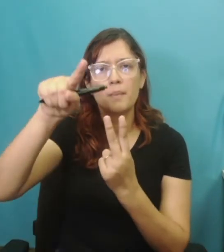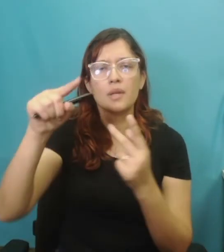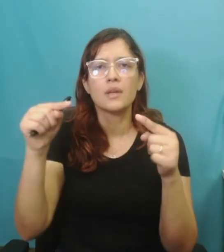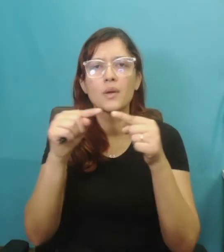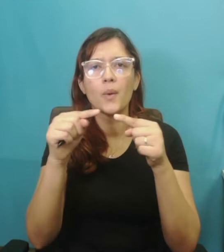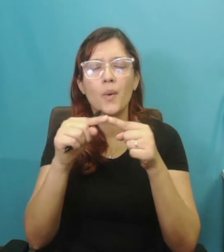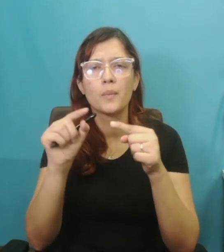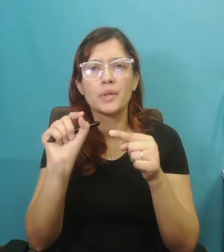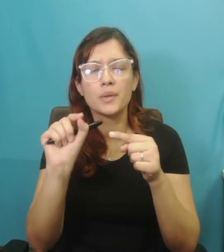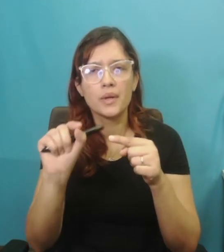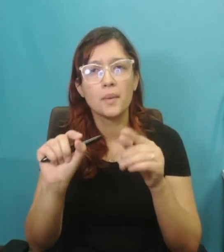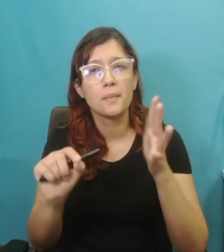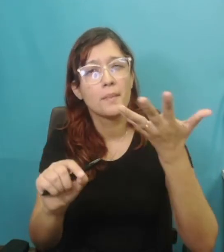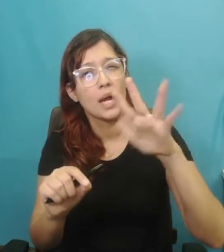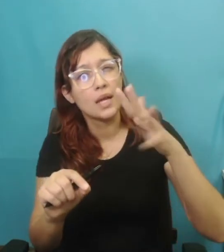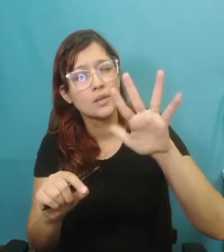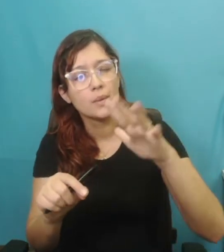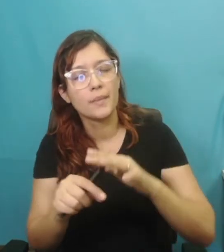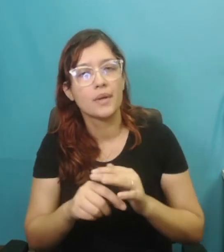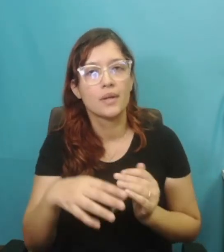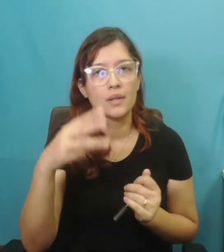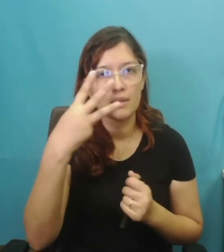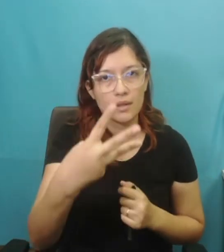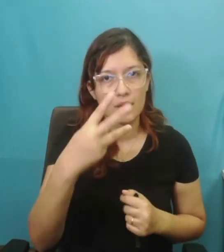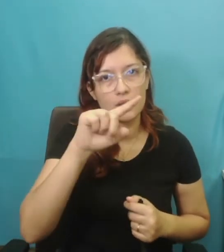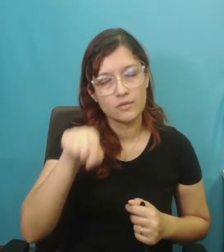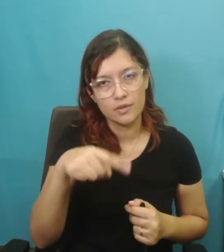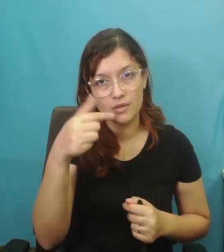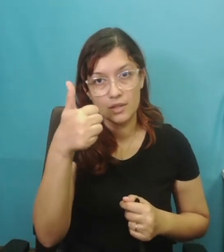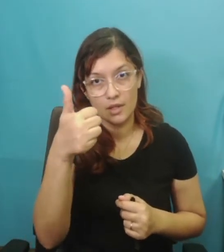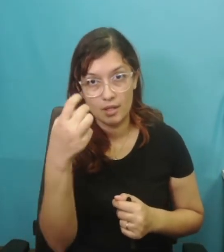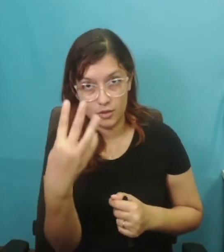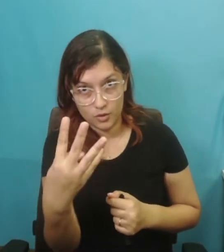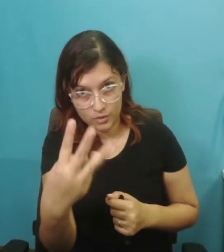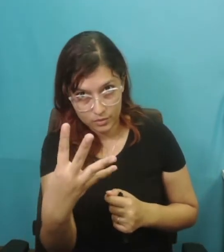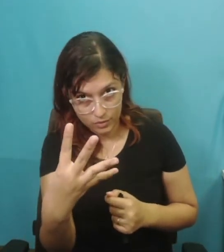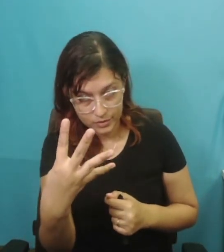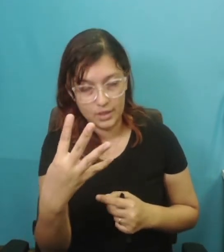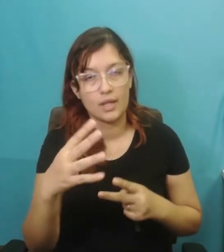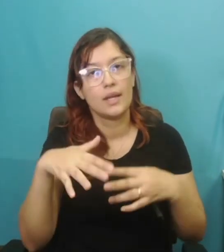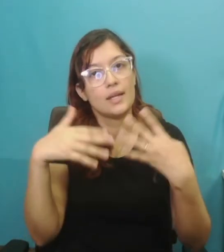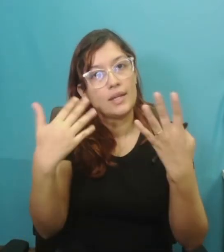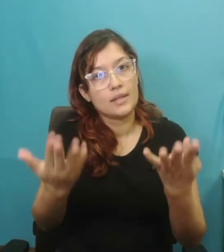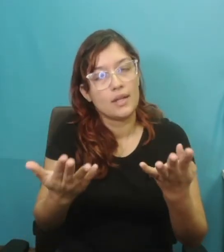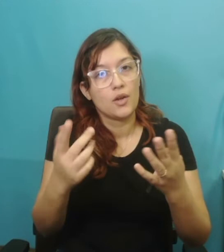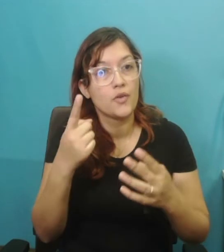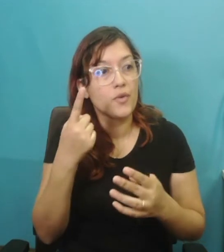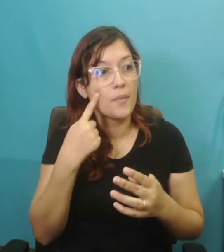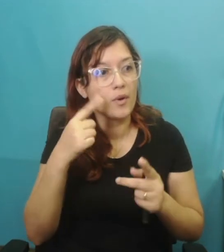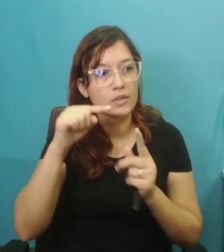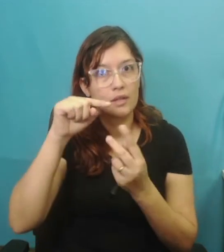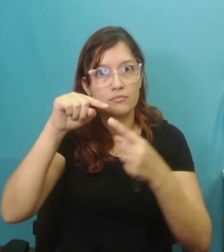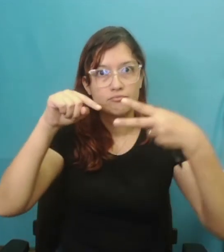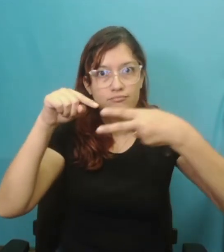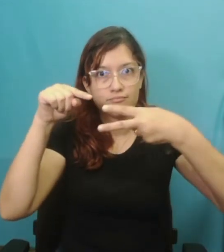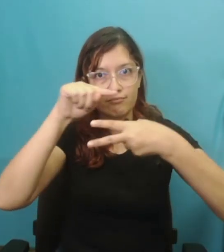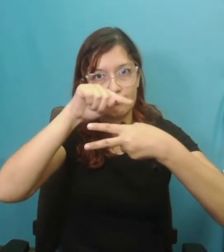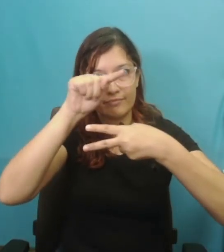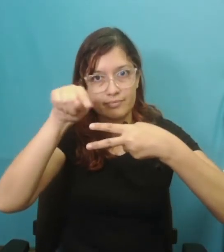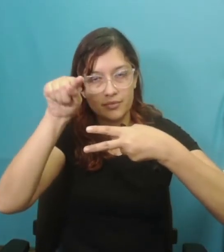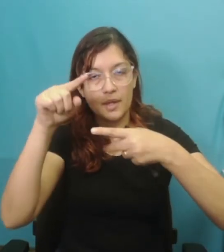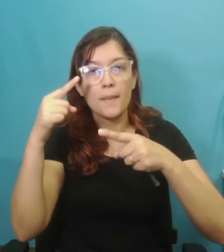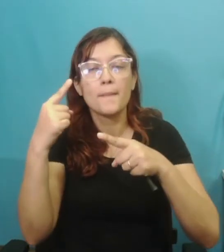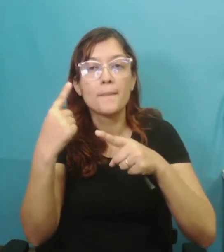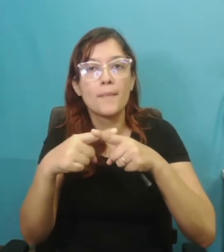o π, qual é o valor dele? Mais ou menos 3,14. Então, vamos colocar